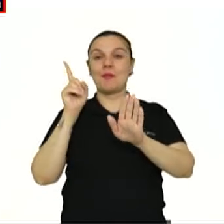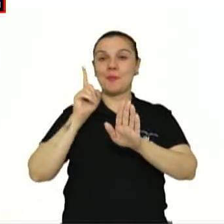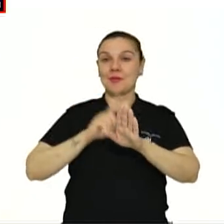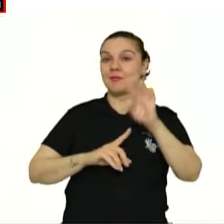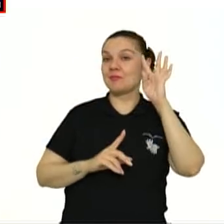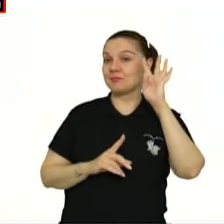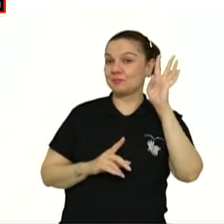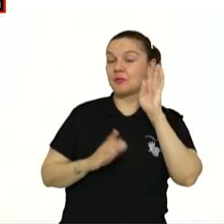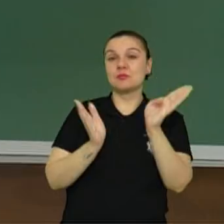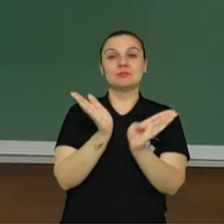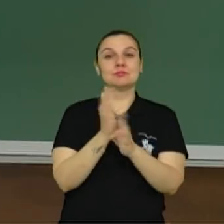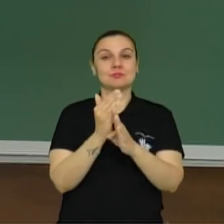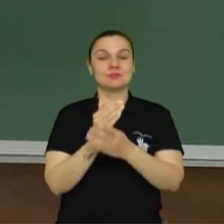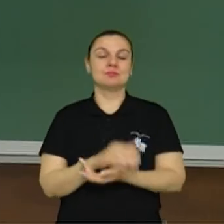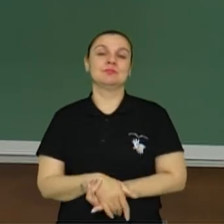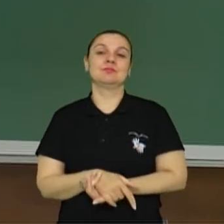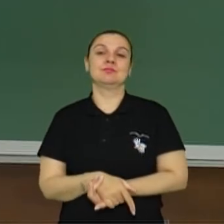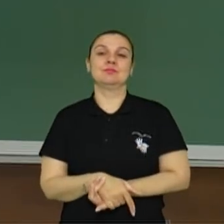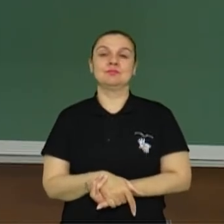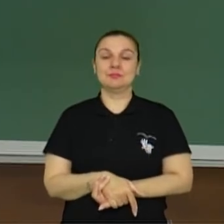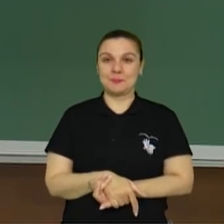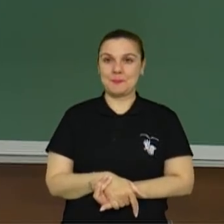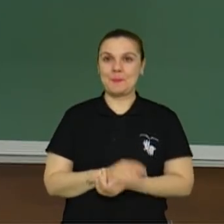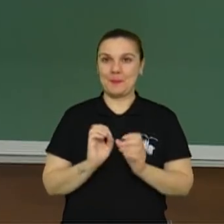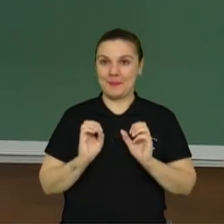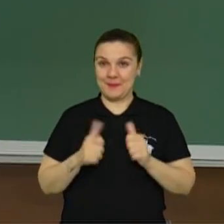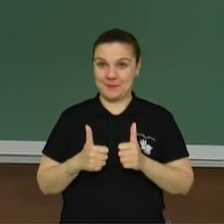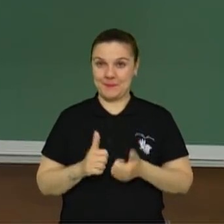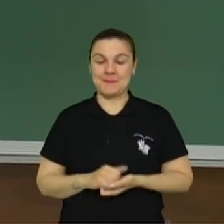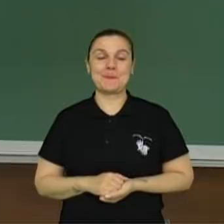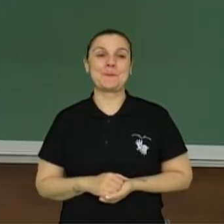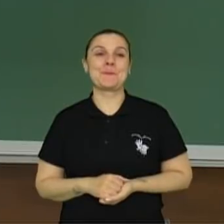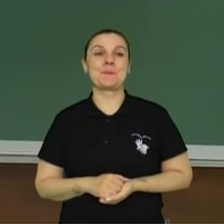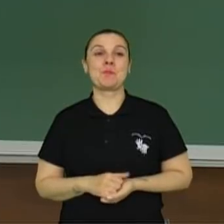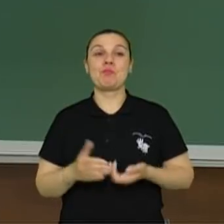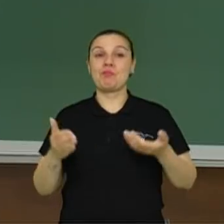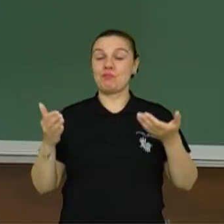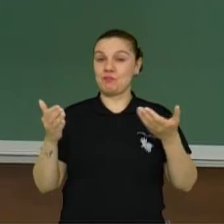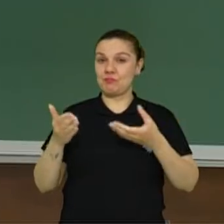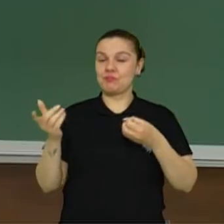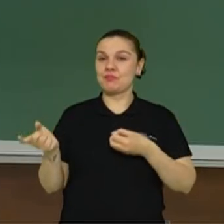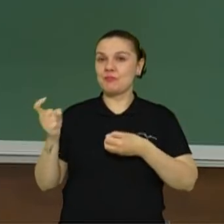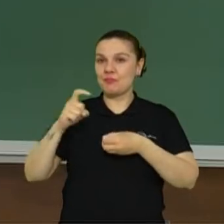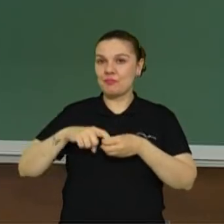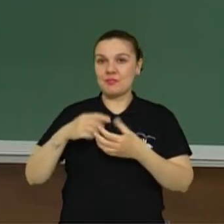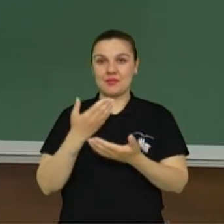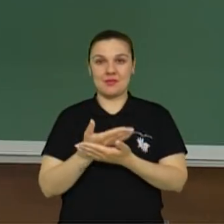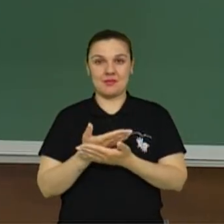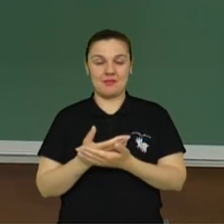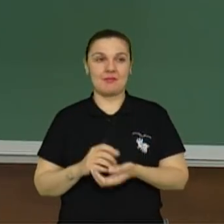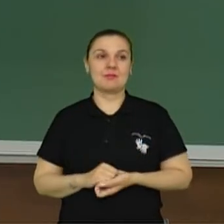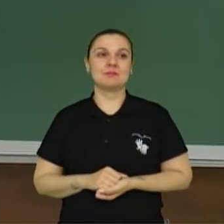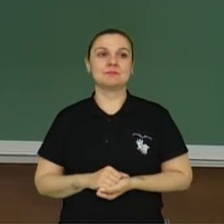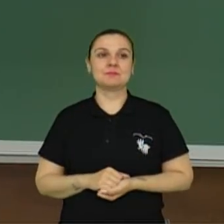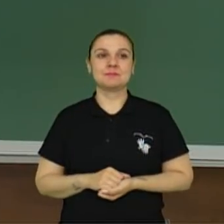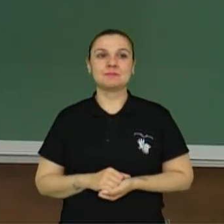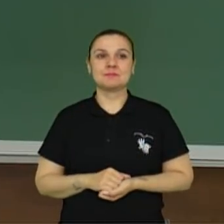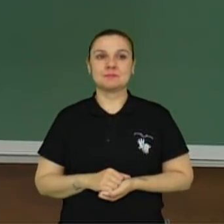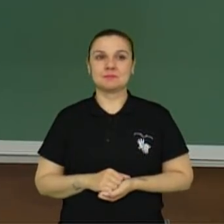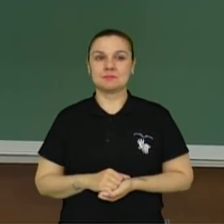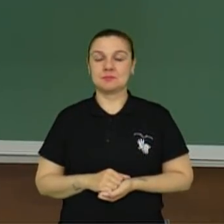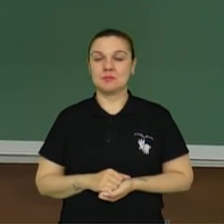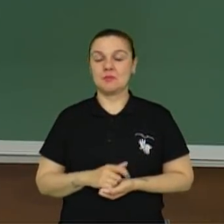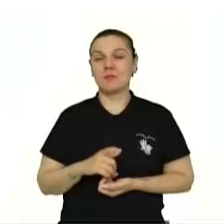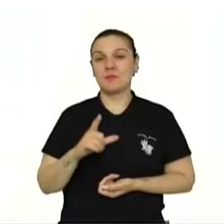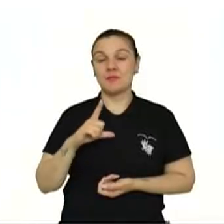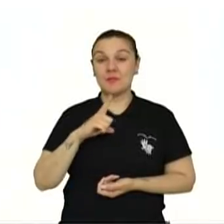né, não real, na forma de linguagem figurada. Bacana? E agora, resumindo a nossa aula, né,